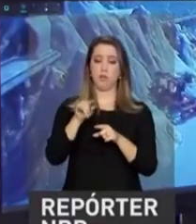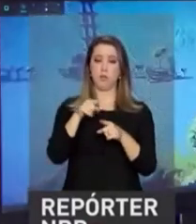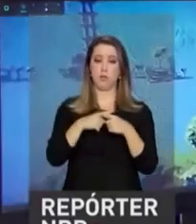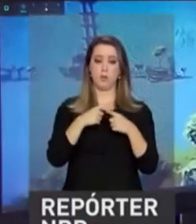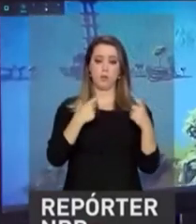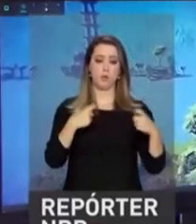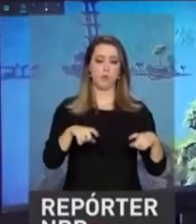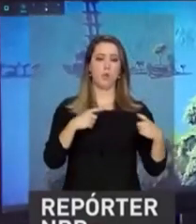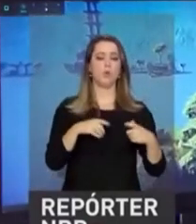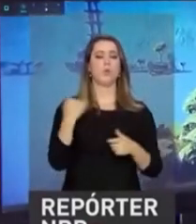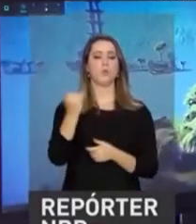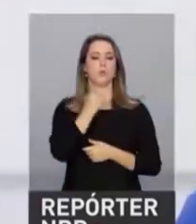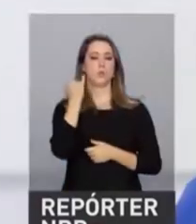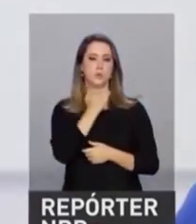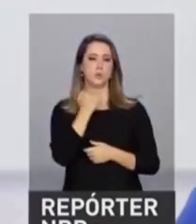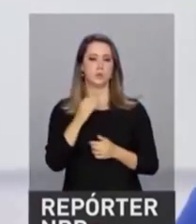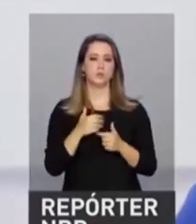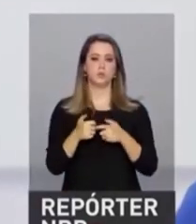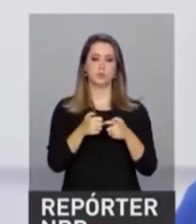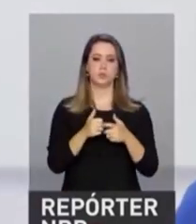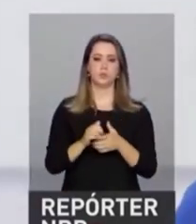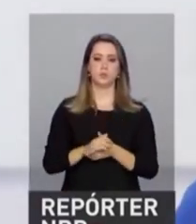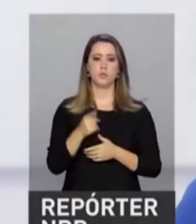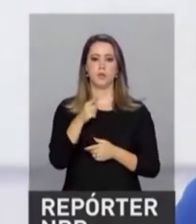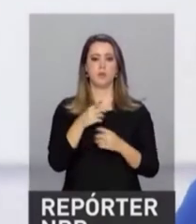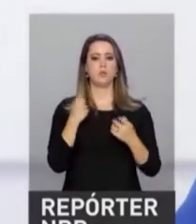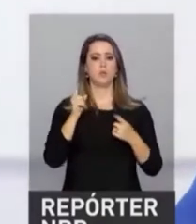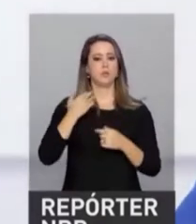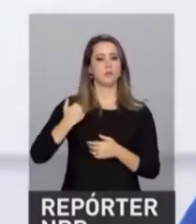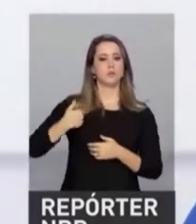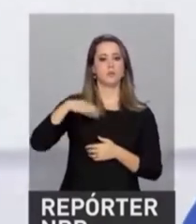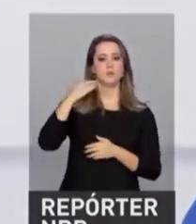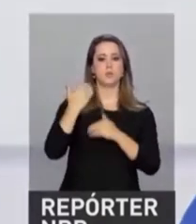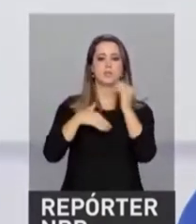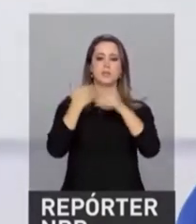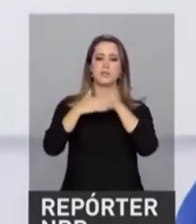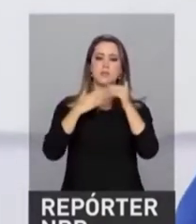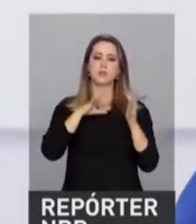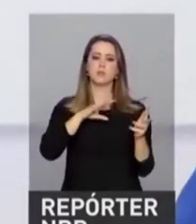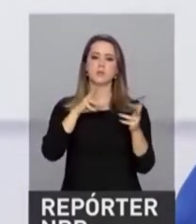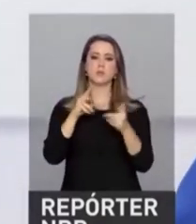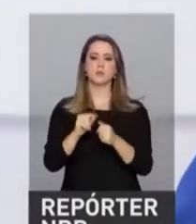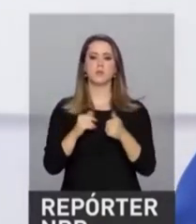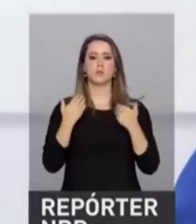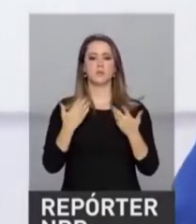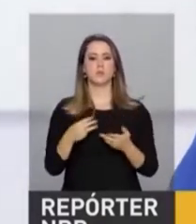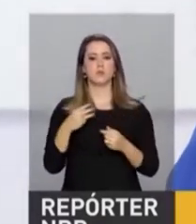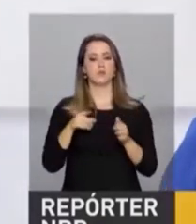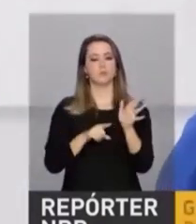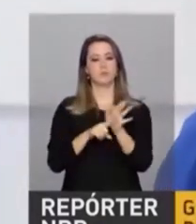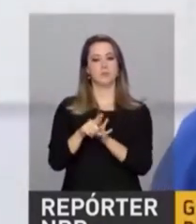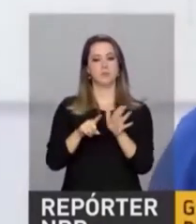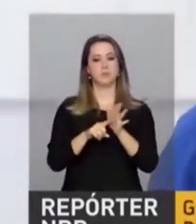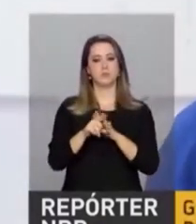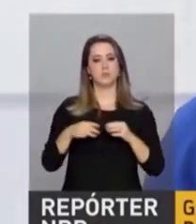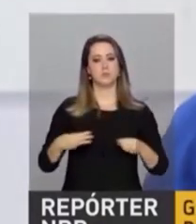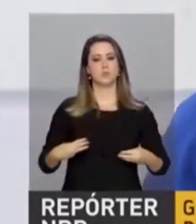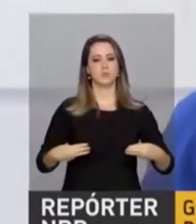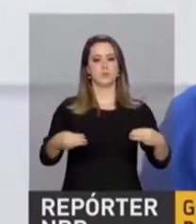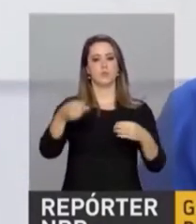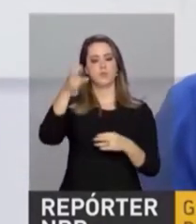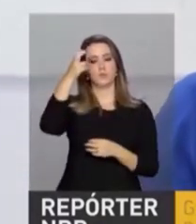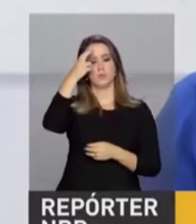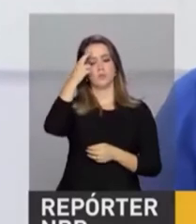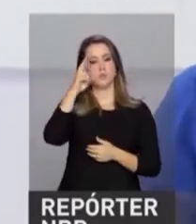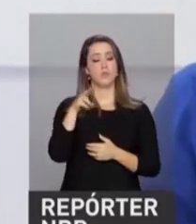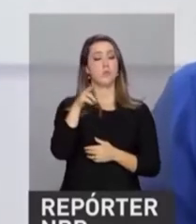polo muito grande da indústria de jogos. O mercado de jogos é um dos que mais cresce no mundo. Segundo uma pesquisa do Ministério da